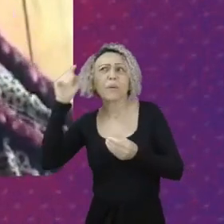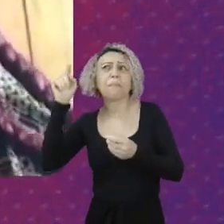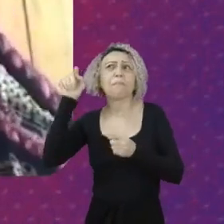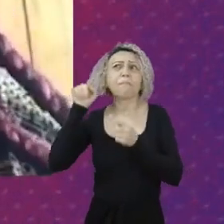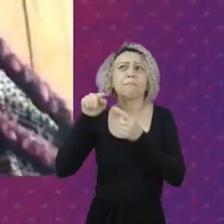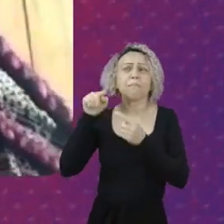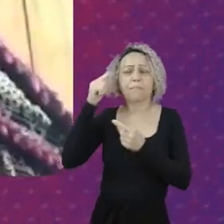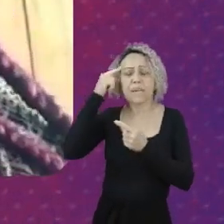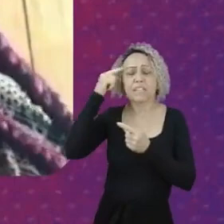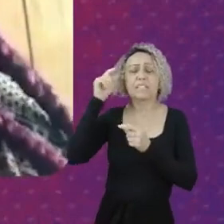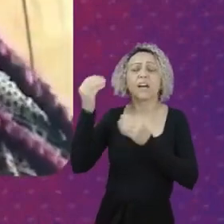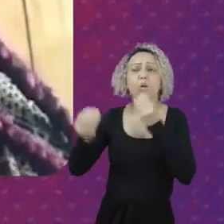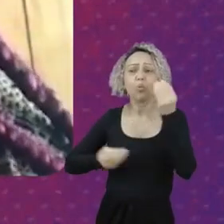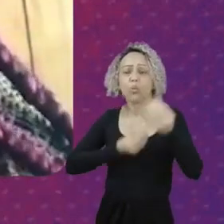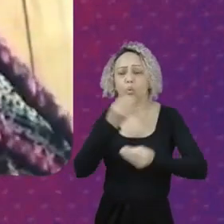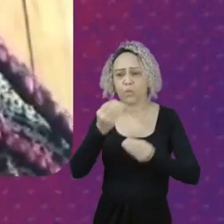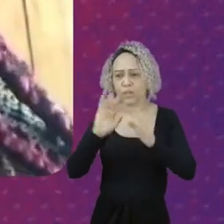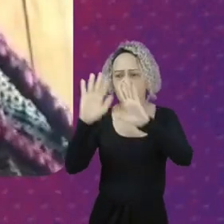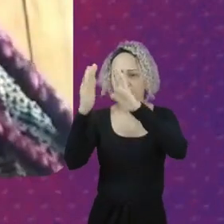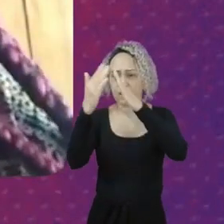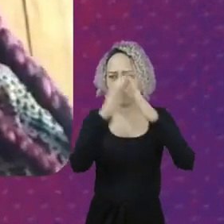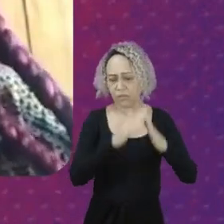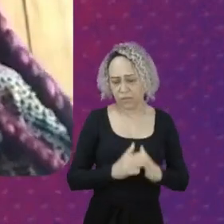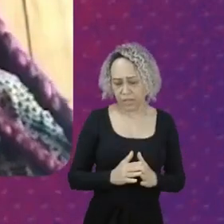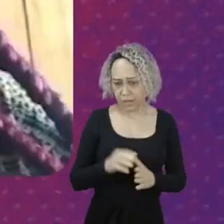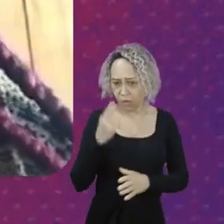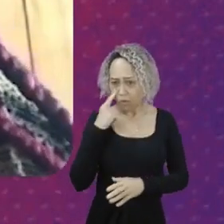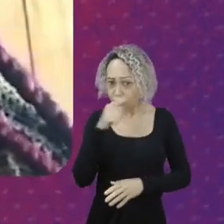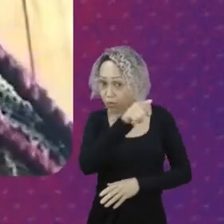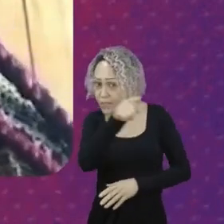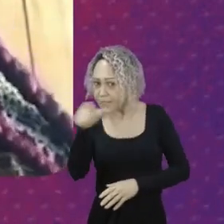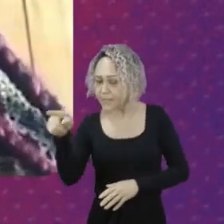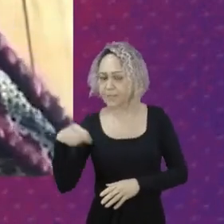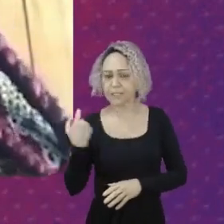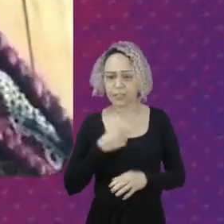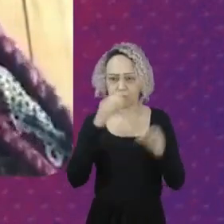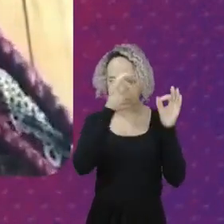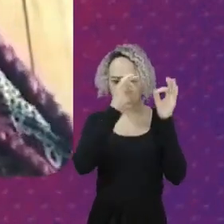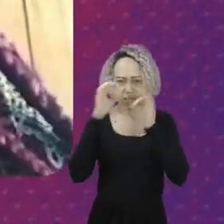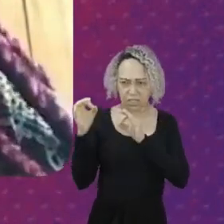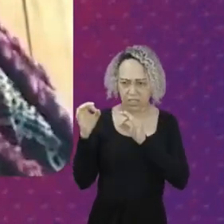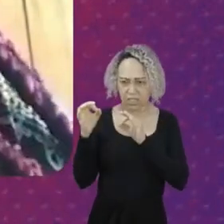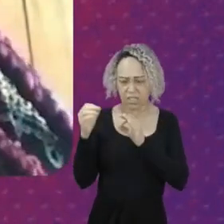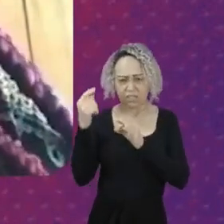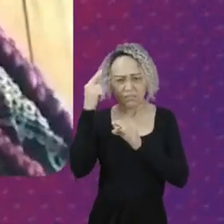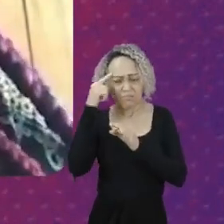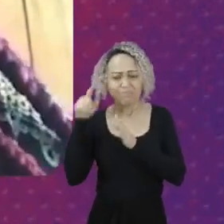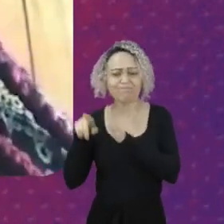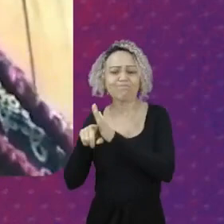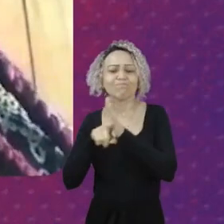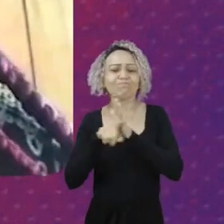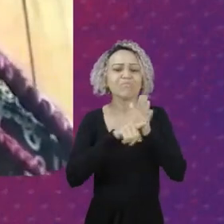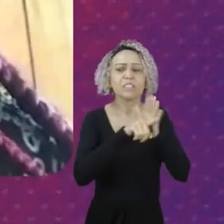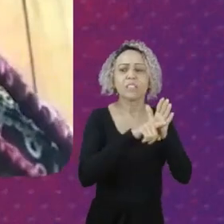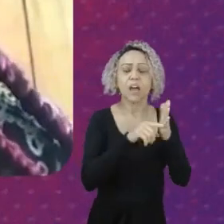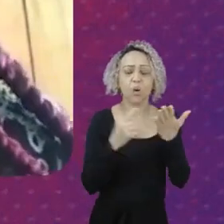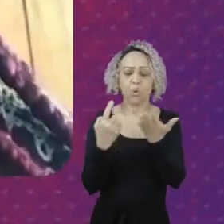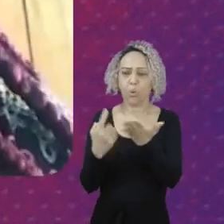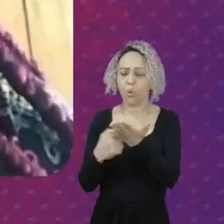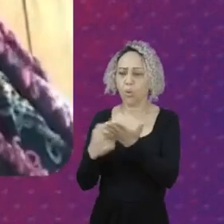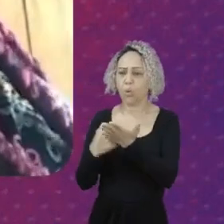quero sugerir que você, companheira que está assistindo a gente, possa, em alguma medida, pesquisar e acessar o livro